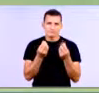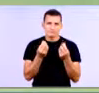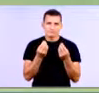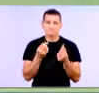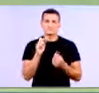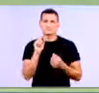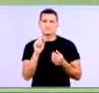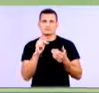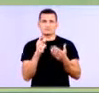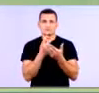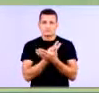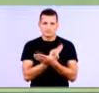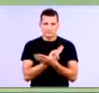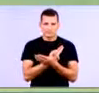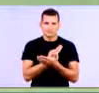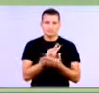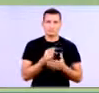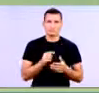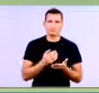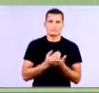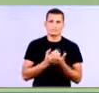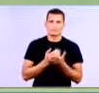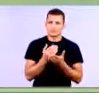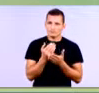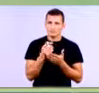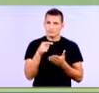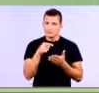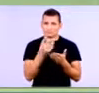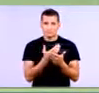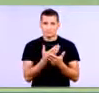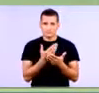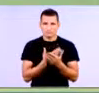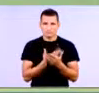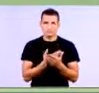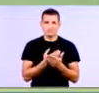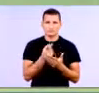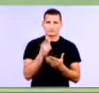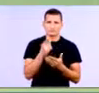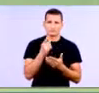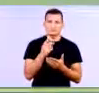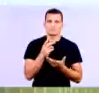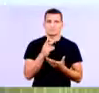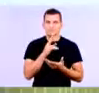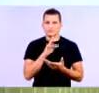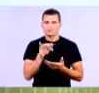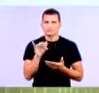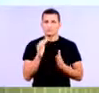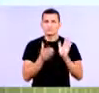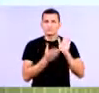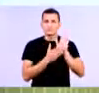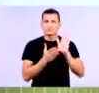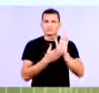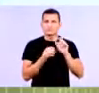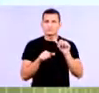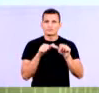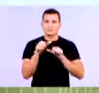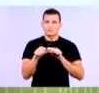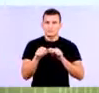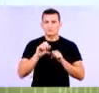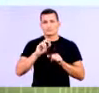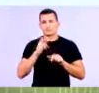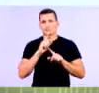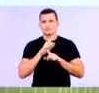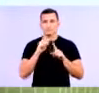do que aconteceu e a partir desse estudo é que vocês vão propor mudanças ou não.